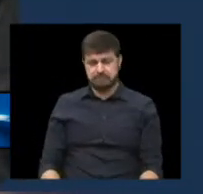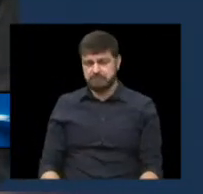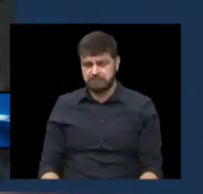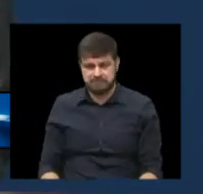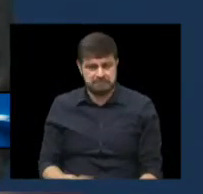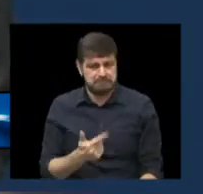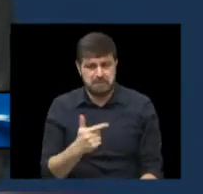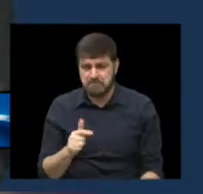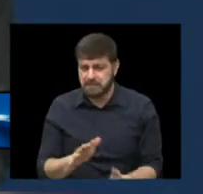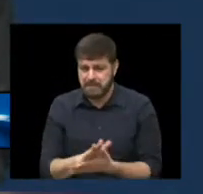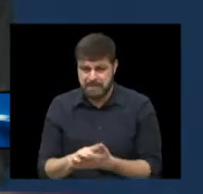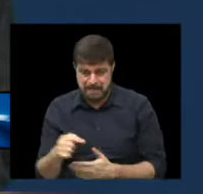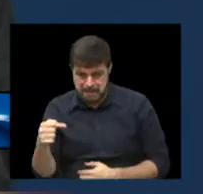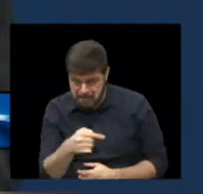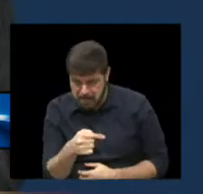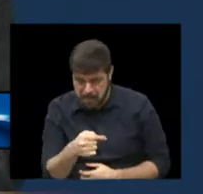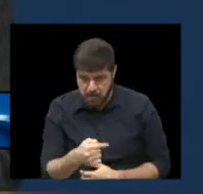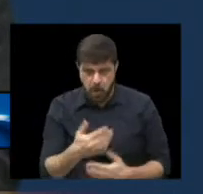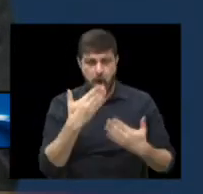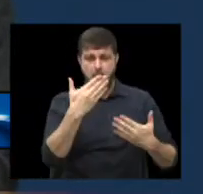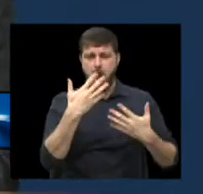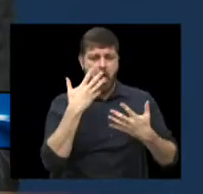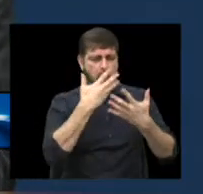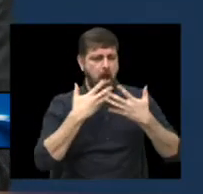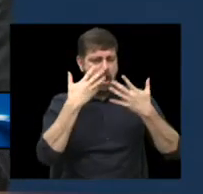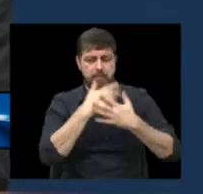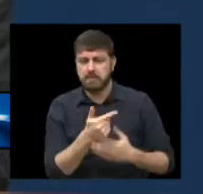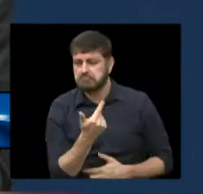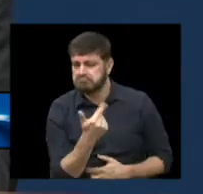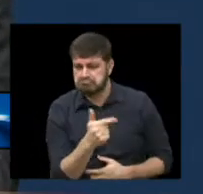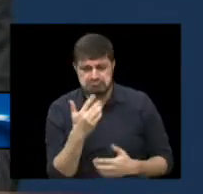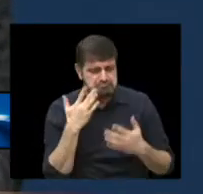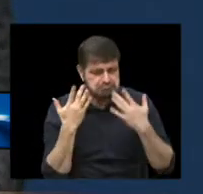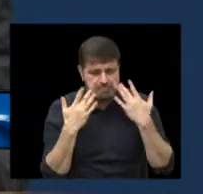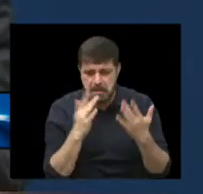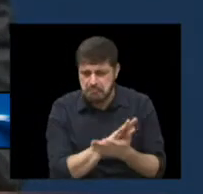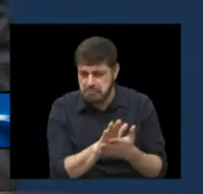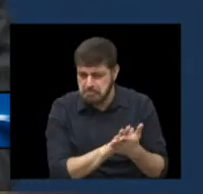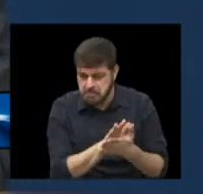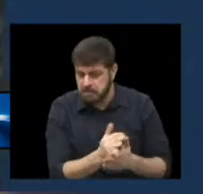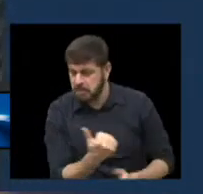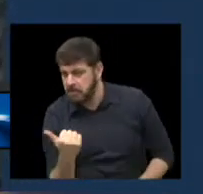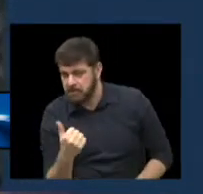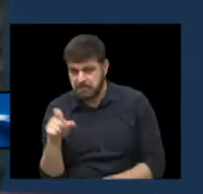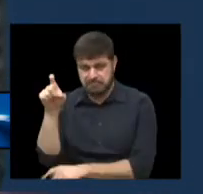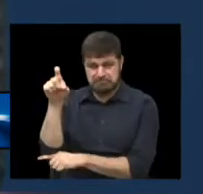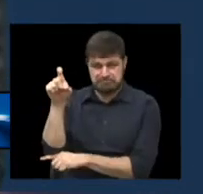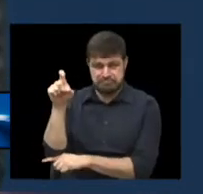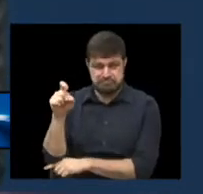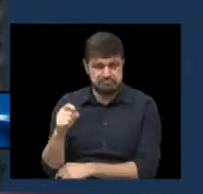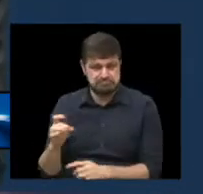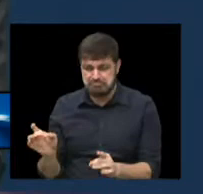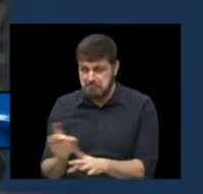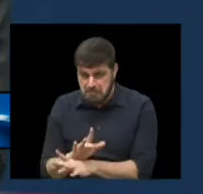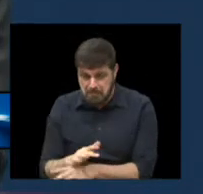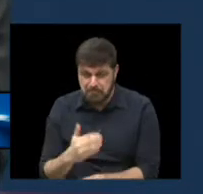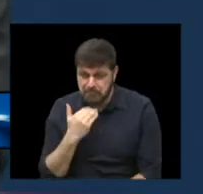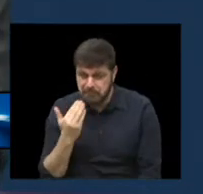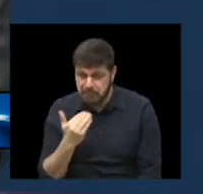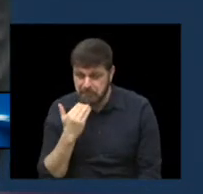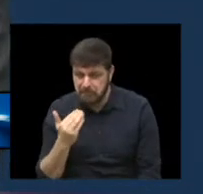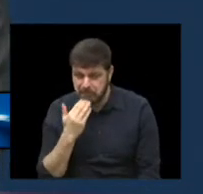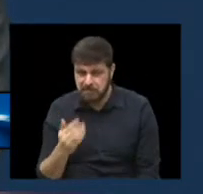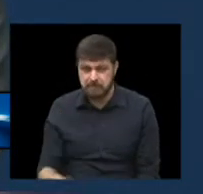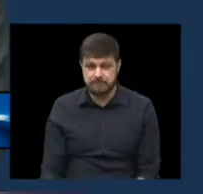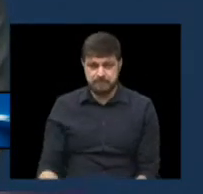e nenhum outro. No fim de 2016, o governo municipal anunciou a desistência da obra para investir em outros